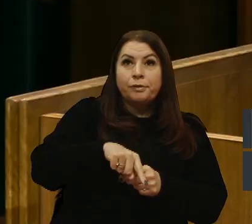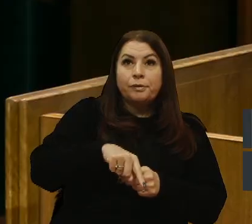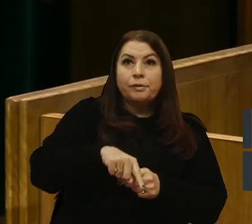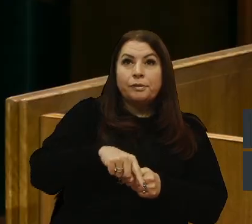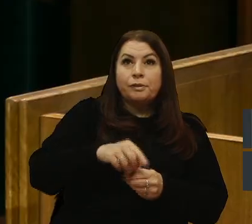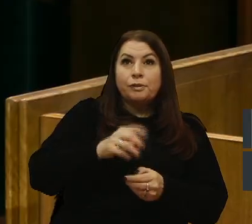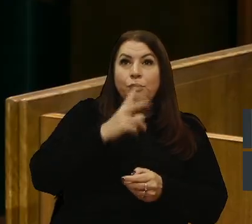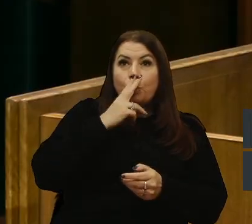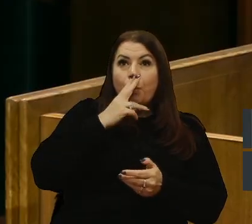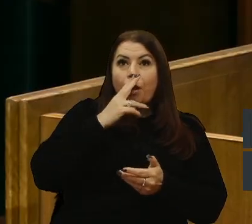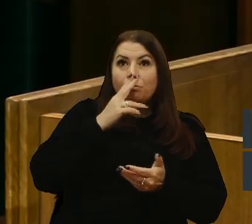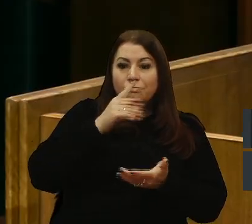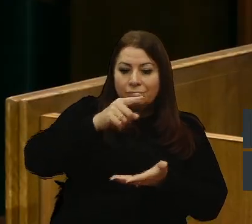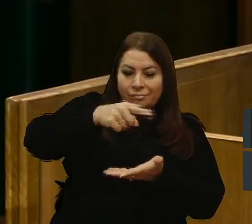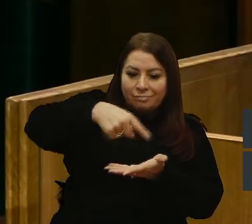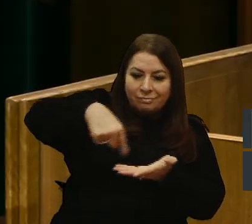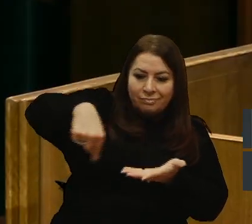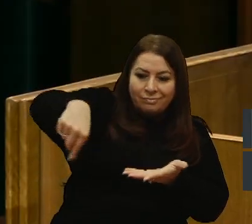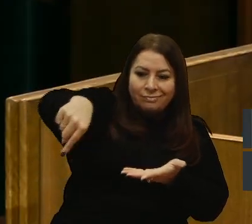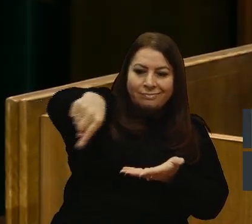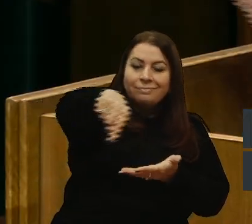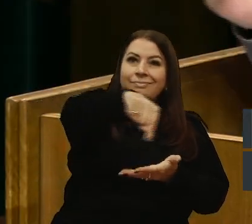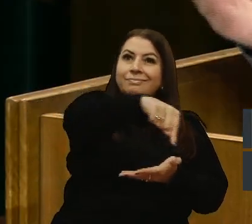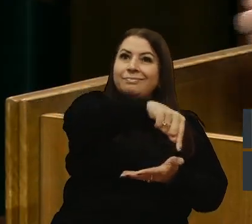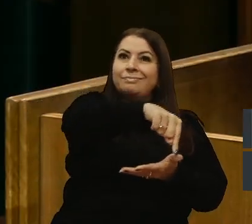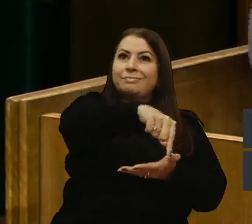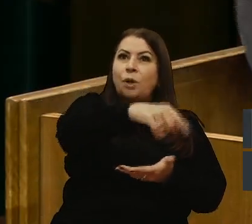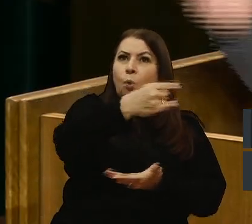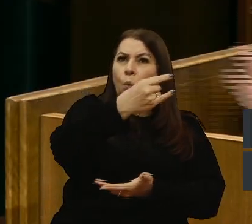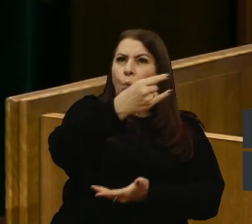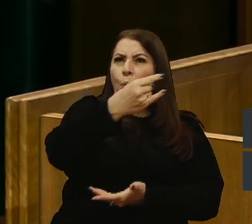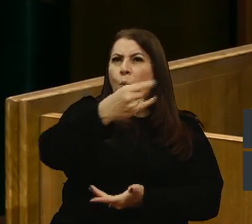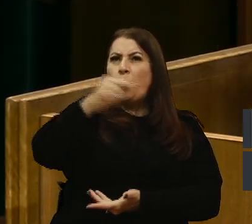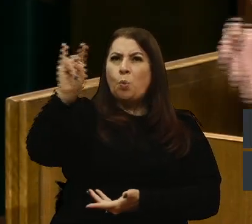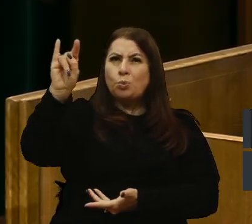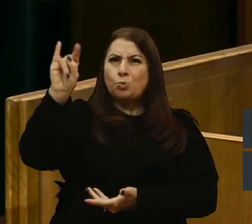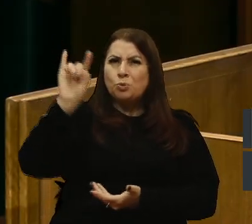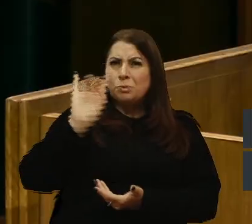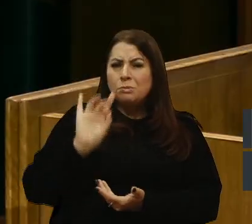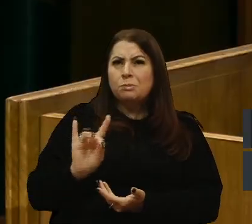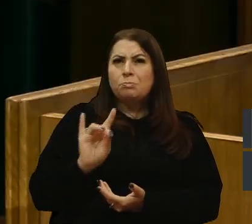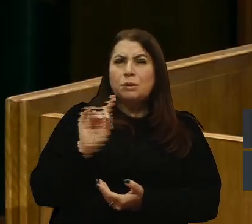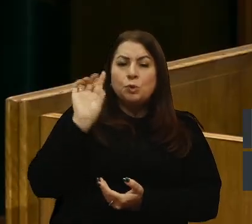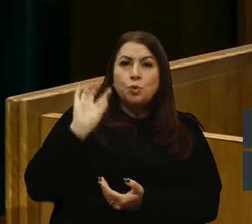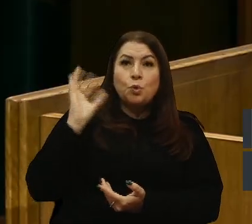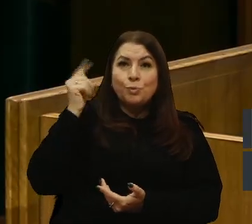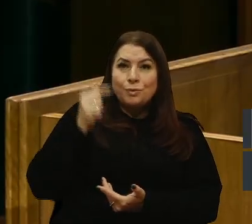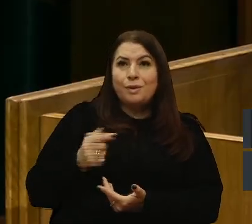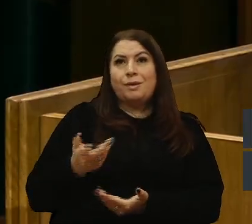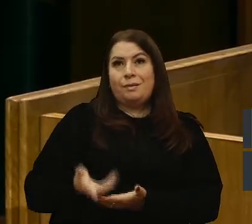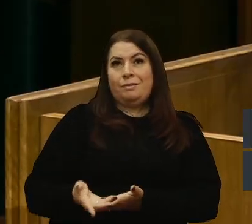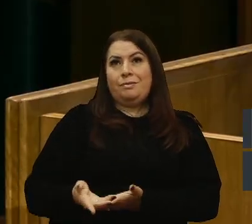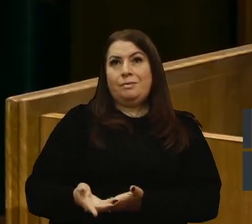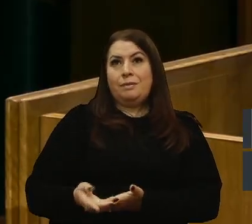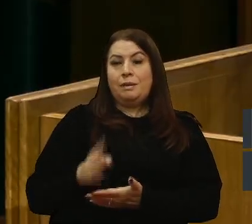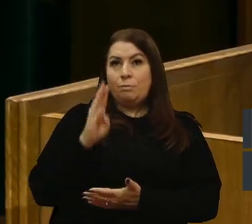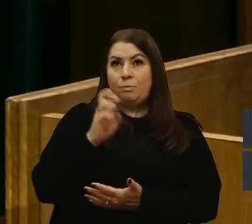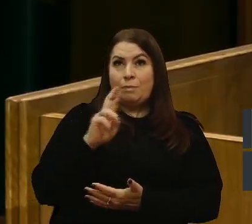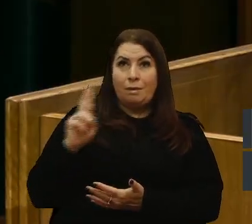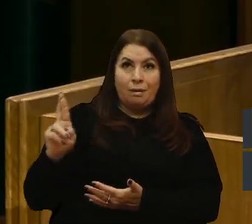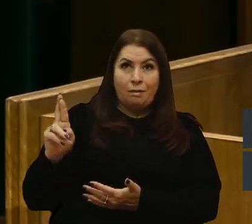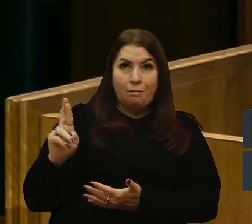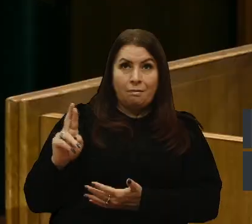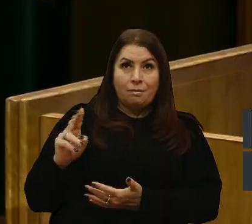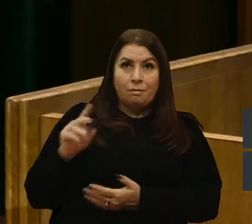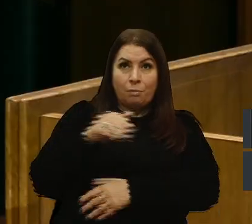xícara, que é a última das últimas soluções. E para uma BR, uma